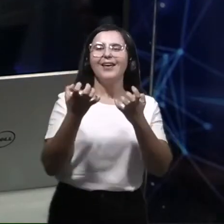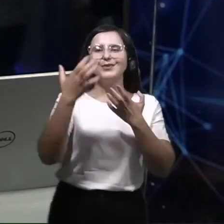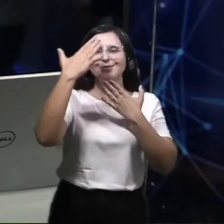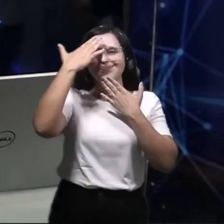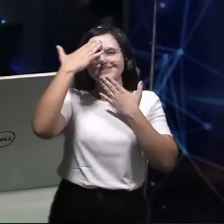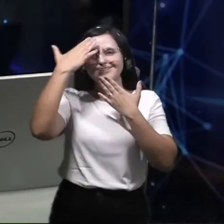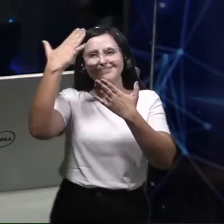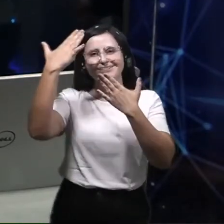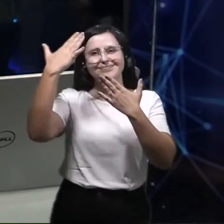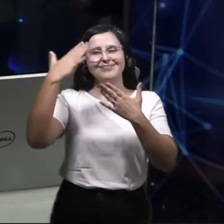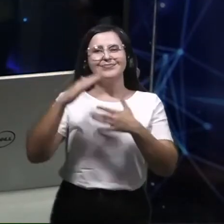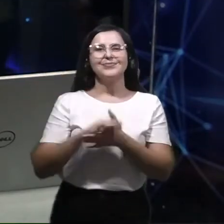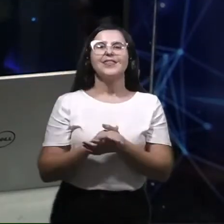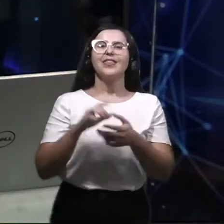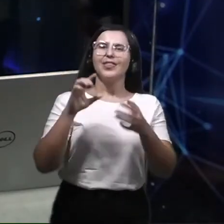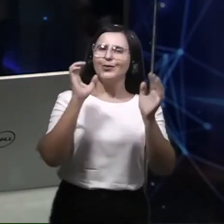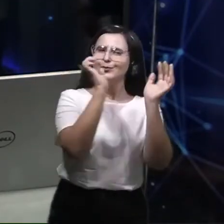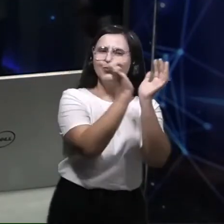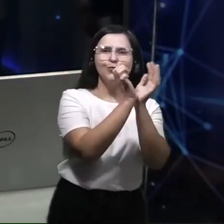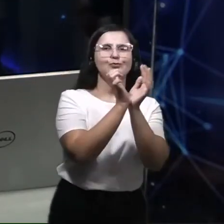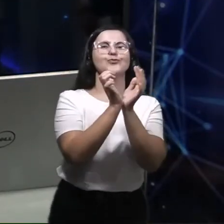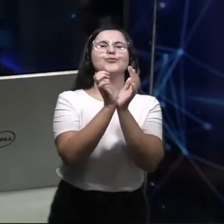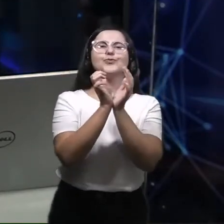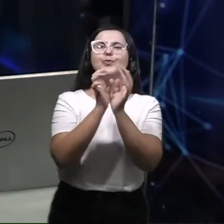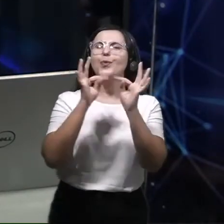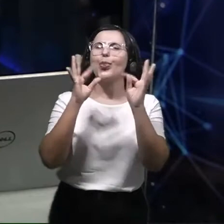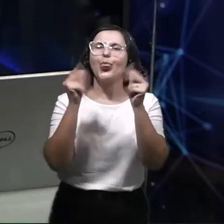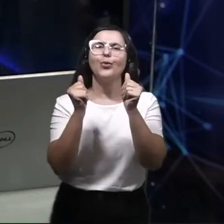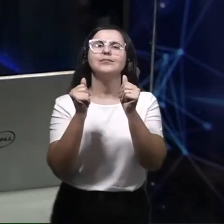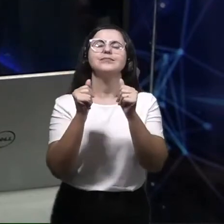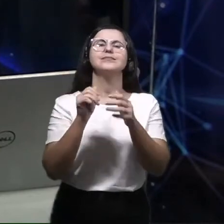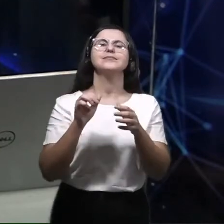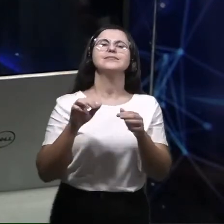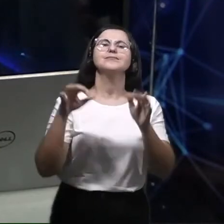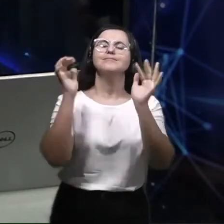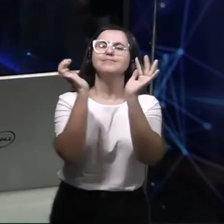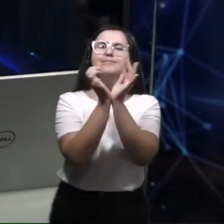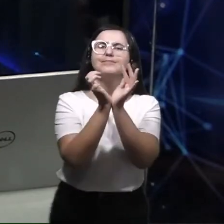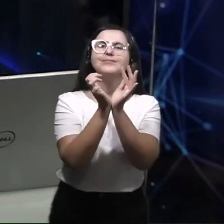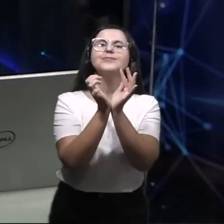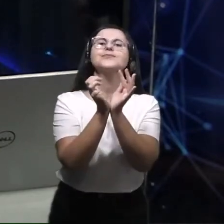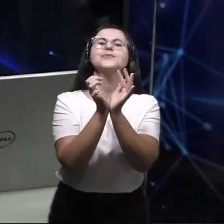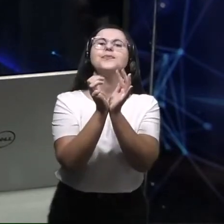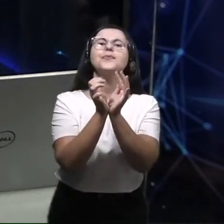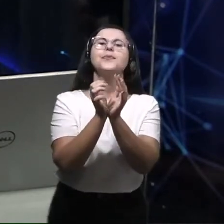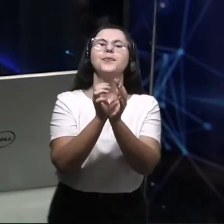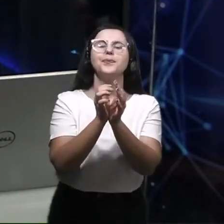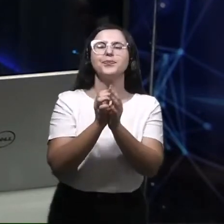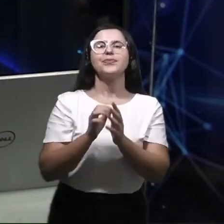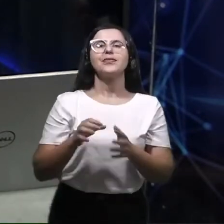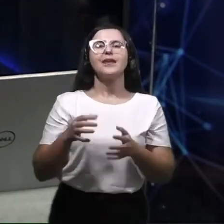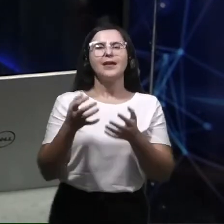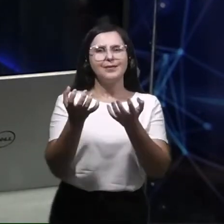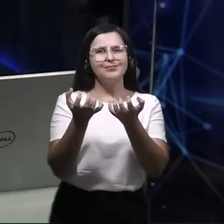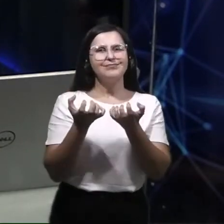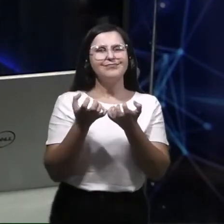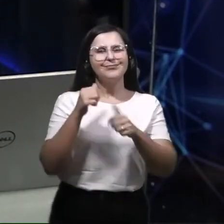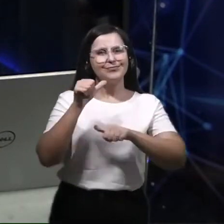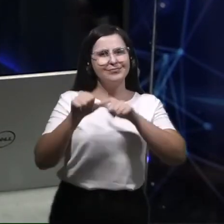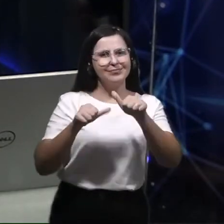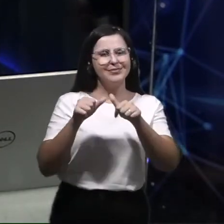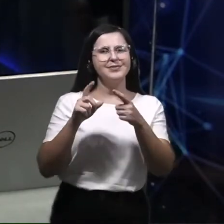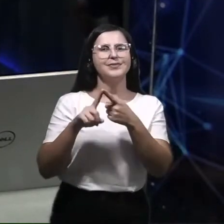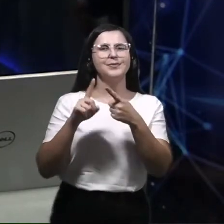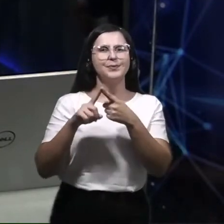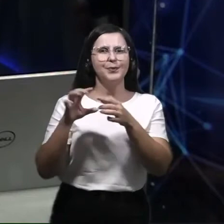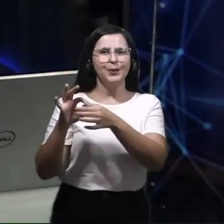agradecimentos, certo? A gente agradece as coligações, Mais Trabalho, Mais Conquista, coligação Brejo Acredita na Mudança, ao PSOL,